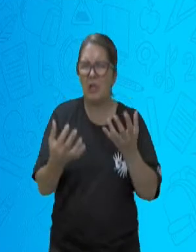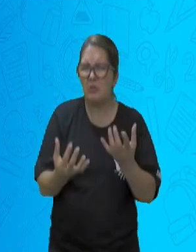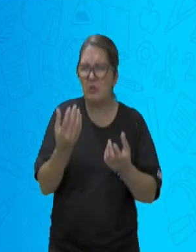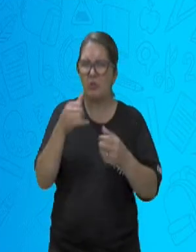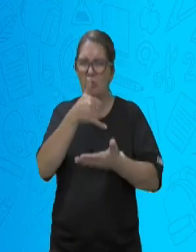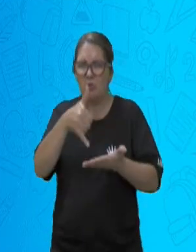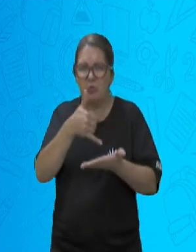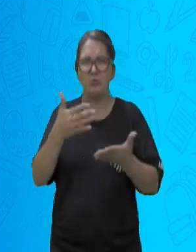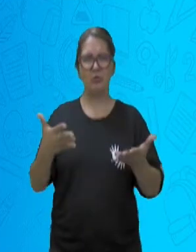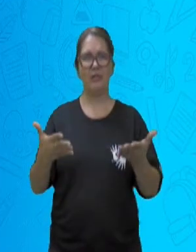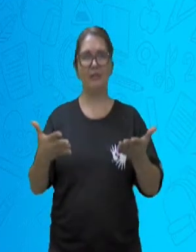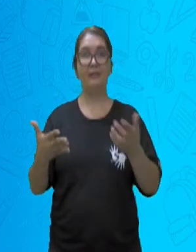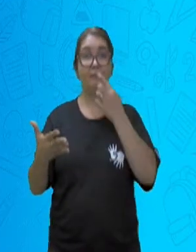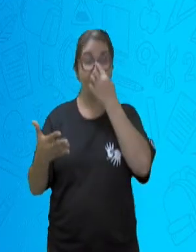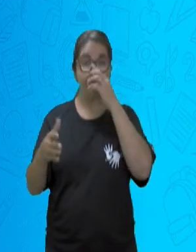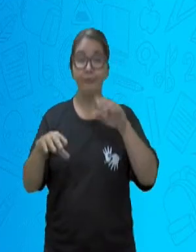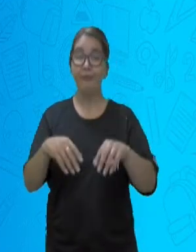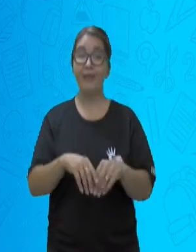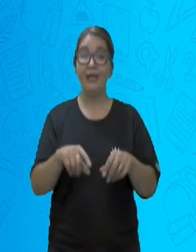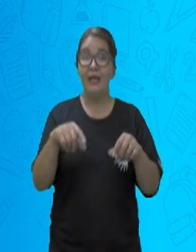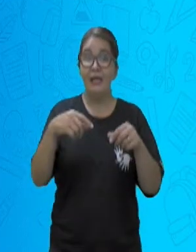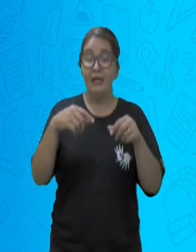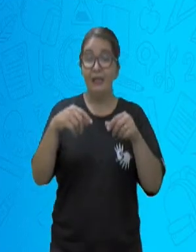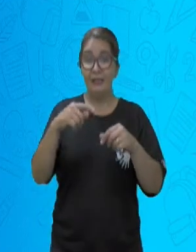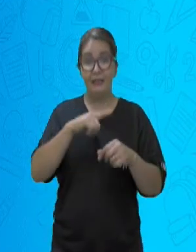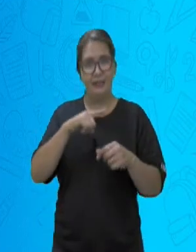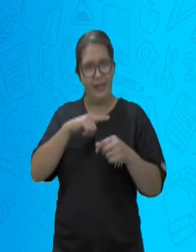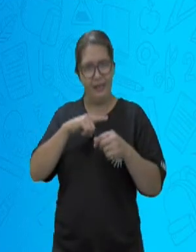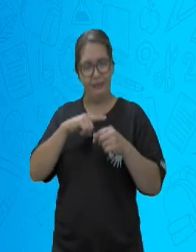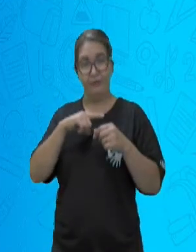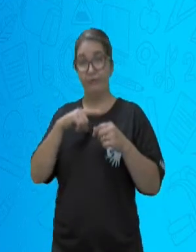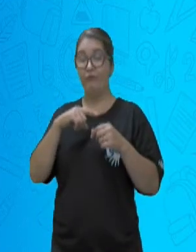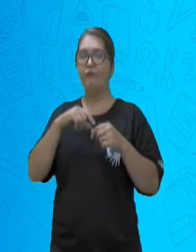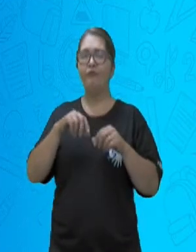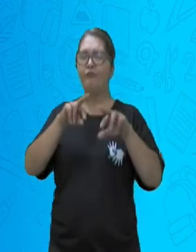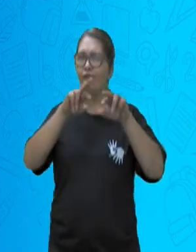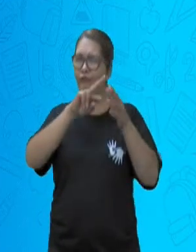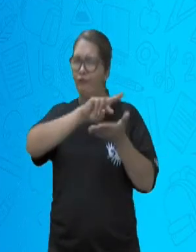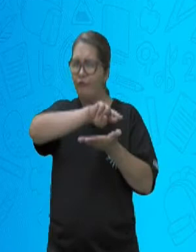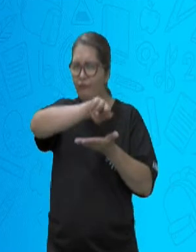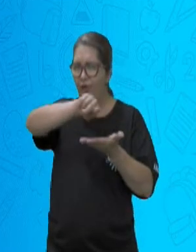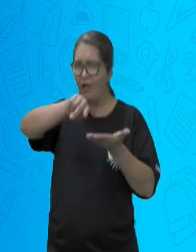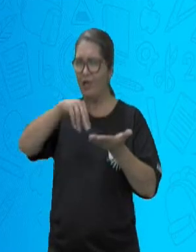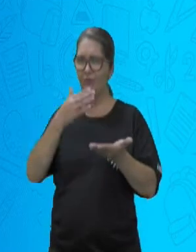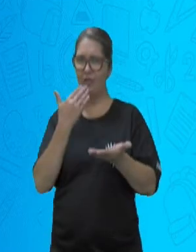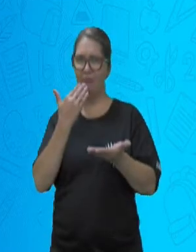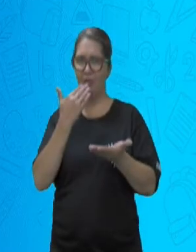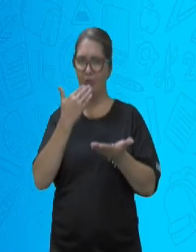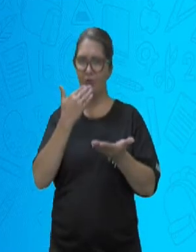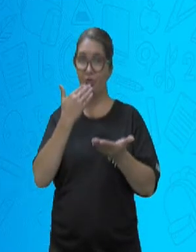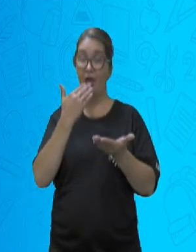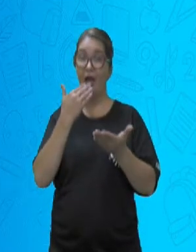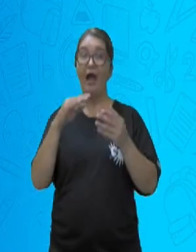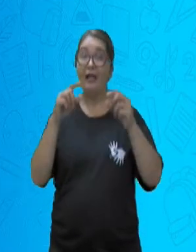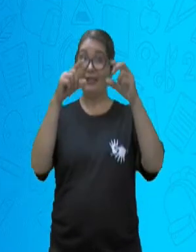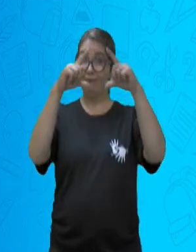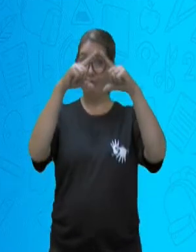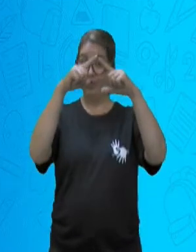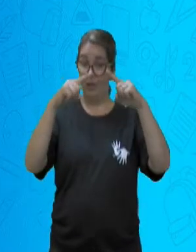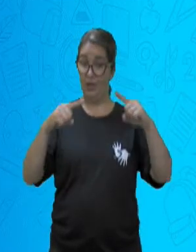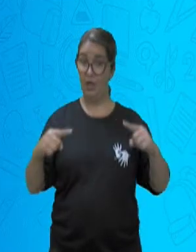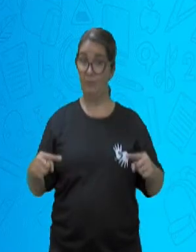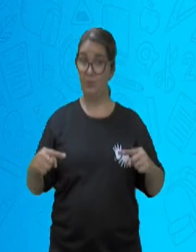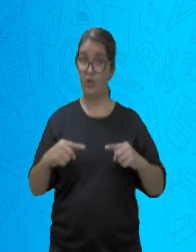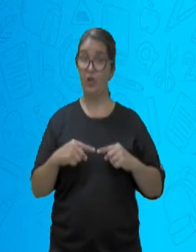e na terceira linha da pirâmide, olhando de baixo para cima. Então, a gente já consome todos esses